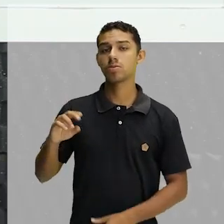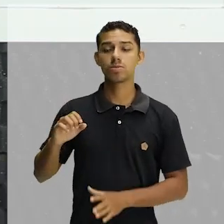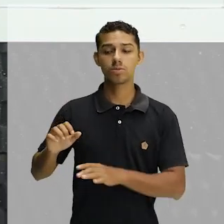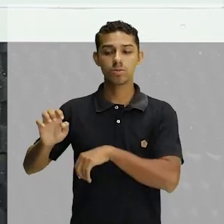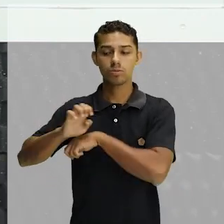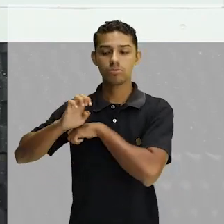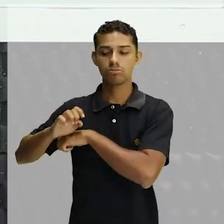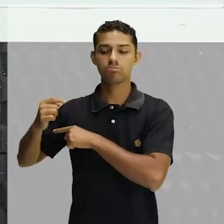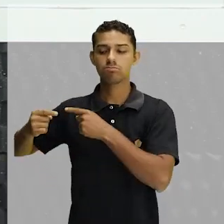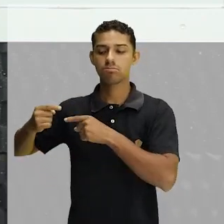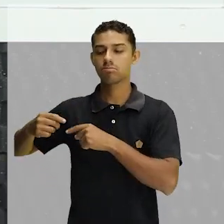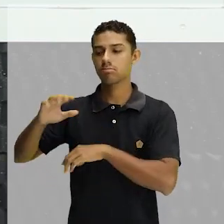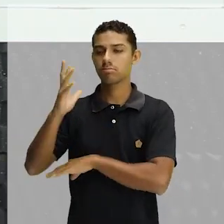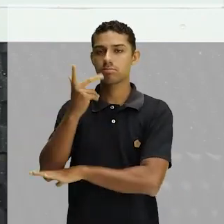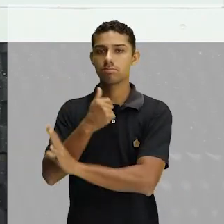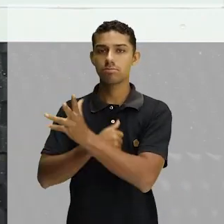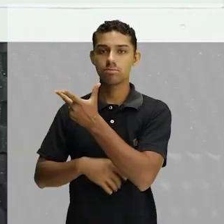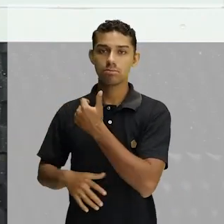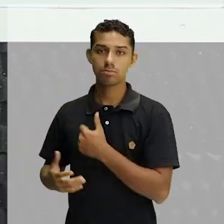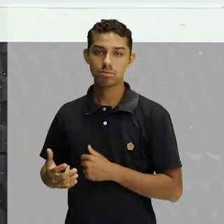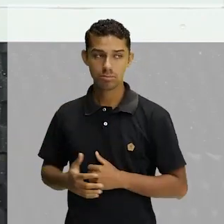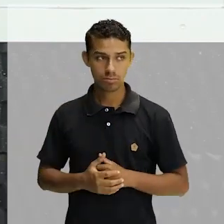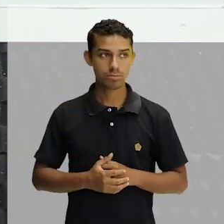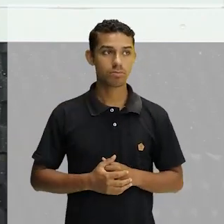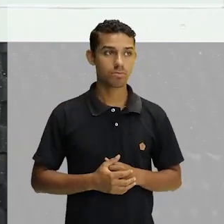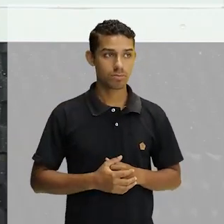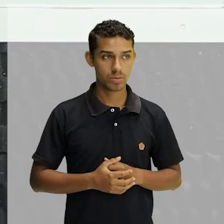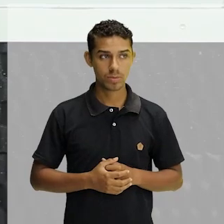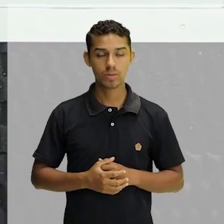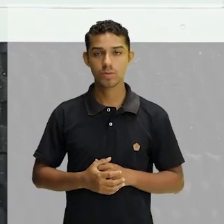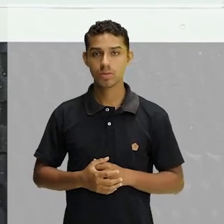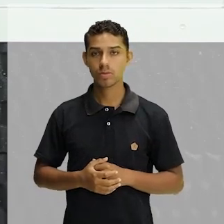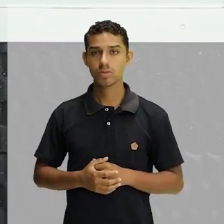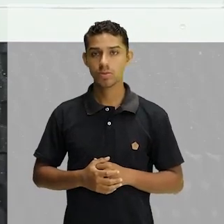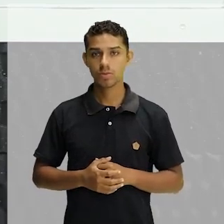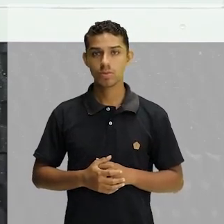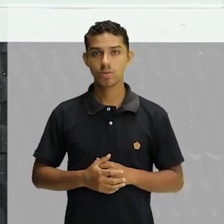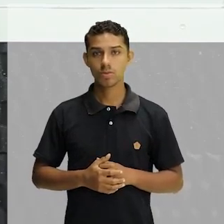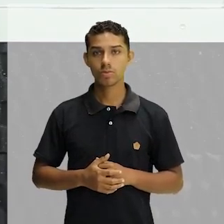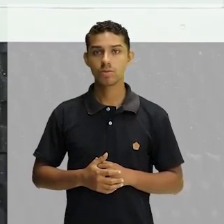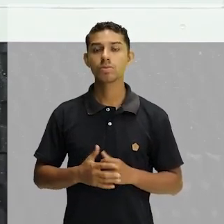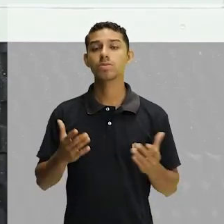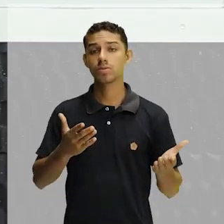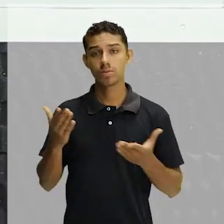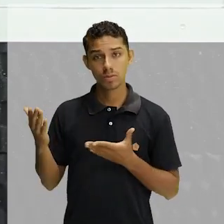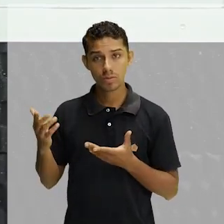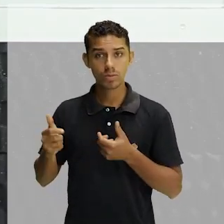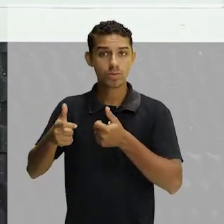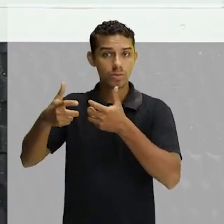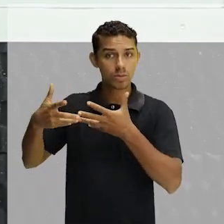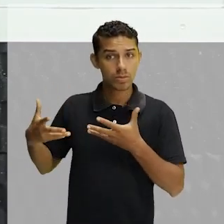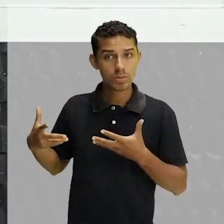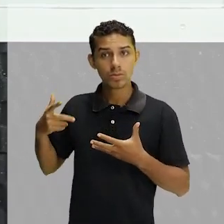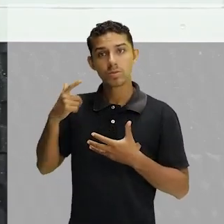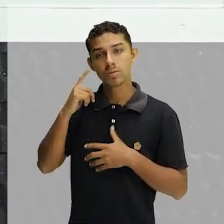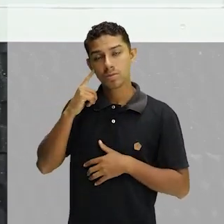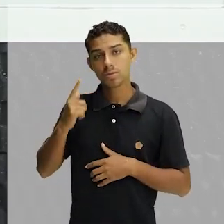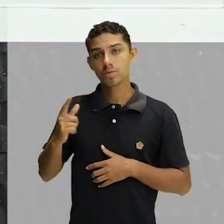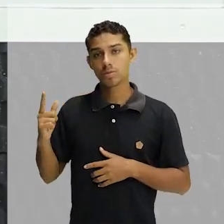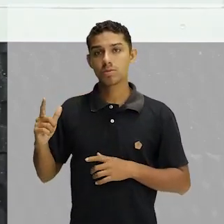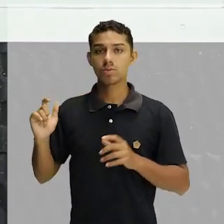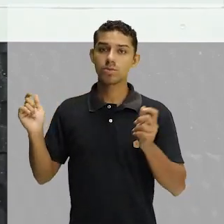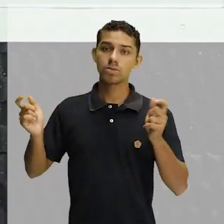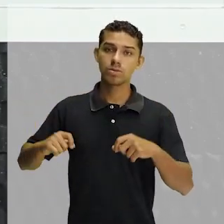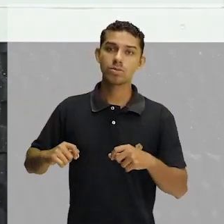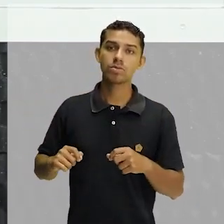Estado de natureza, ok? Bom, esta expressão estado de natureza, ela